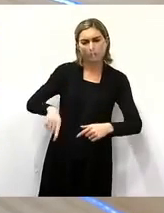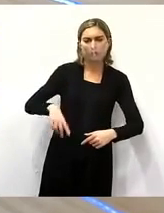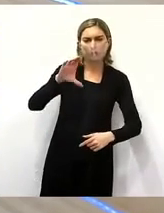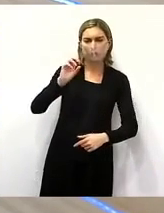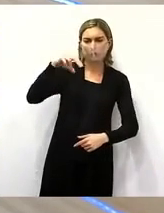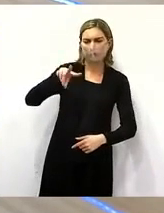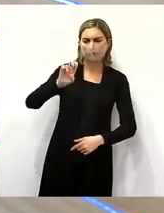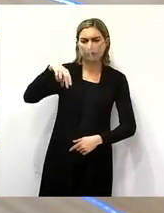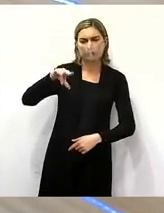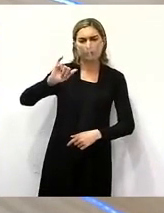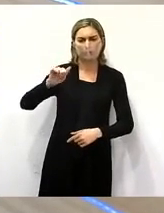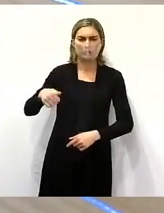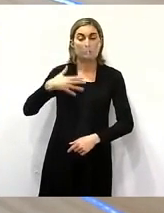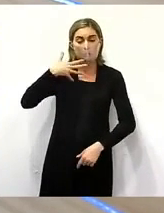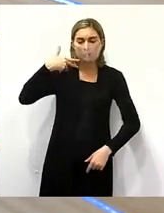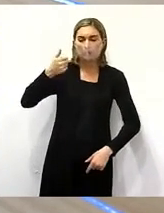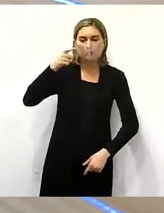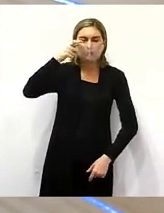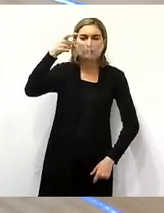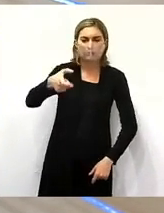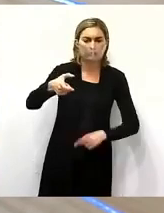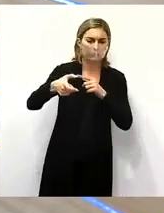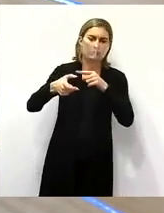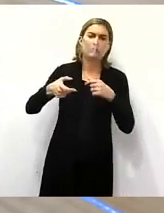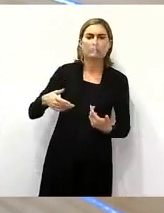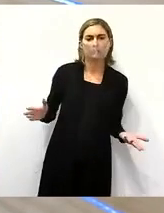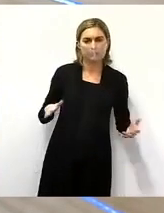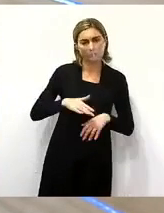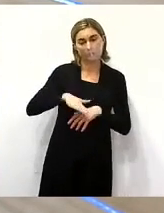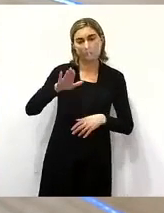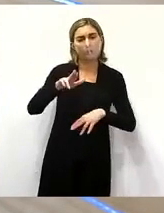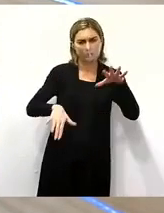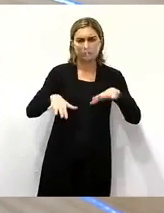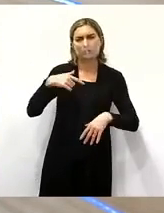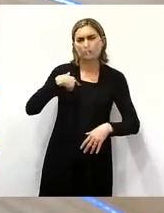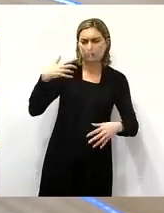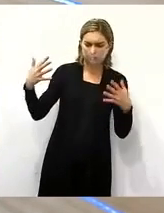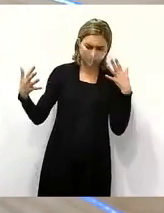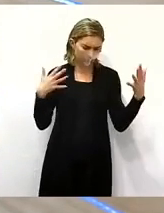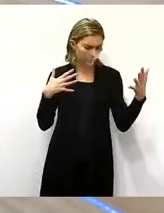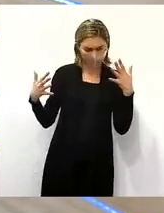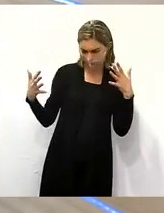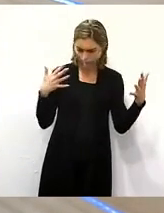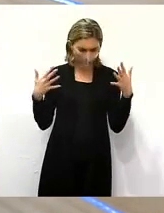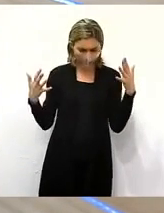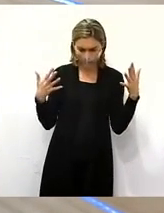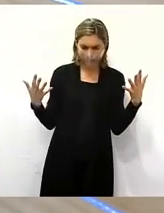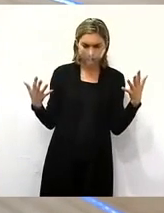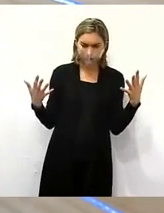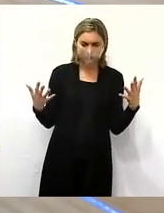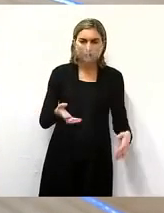conveniência. A conveniência, os interesses. Então, muitas vezes, a gente fica perturbado, fica,